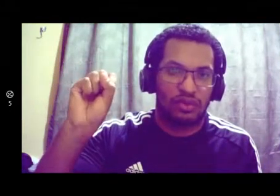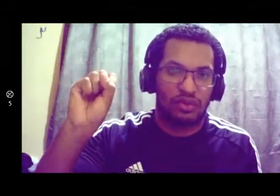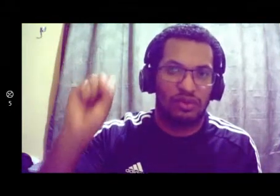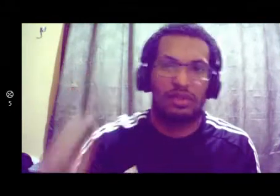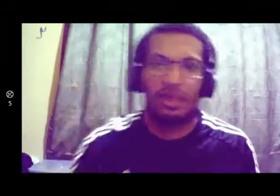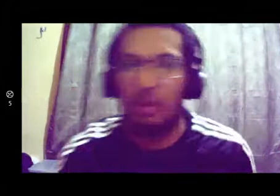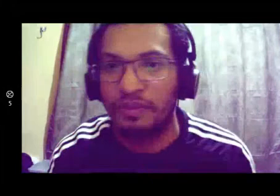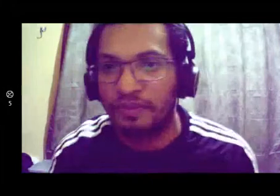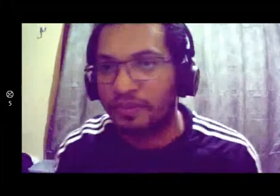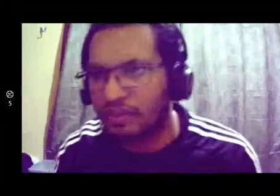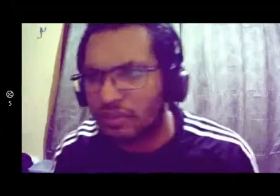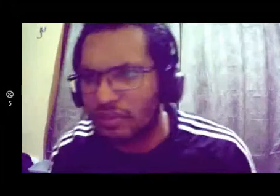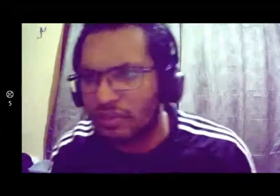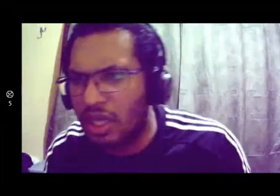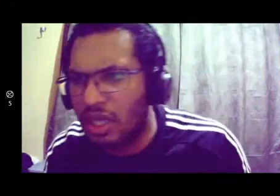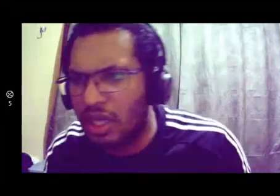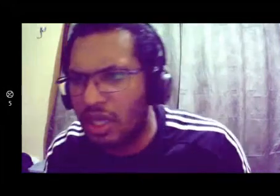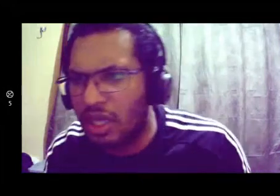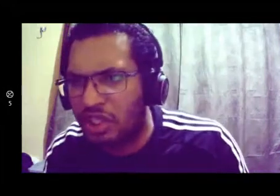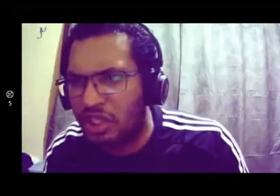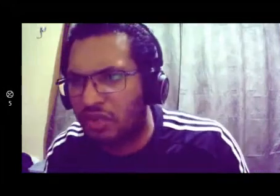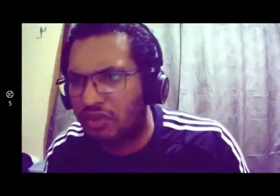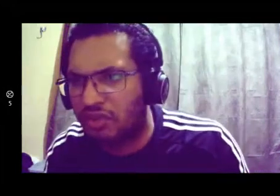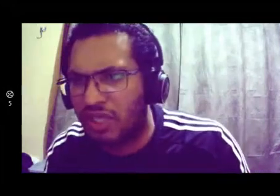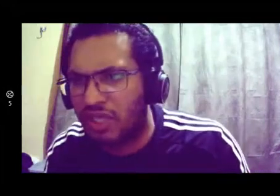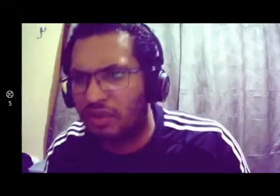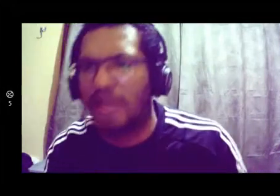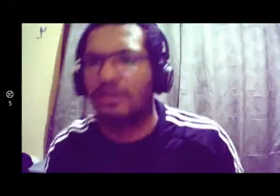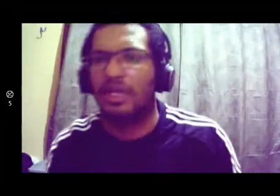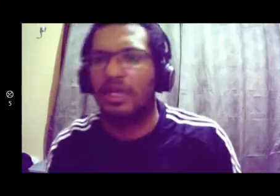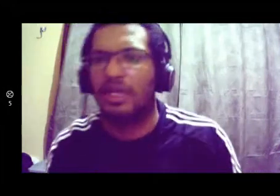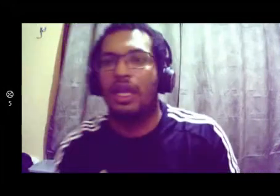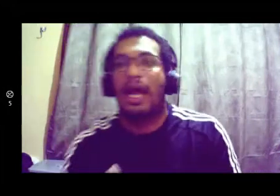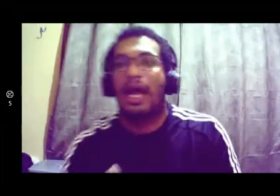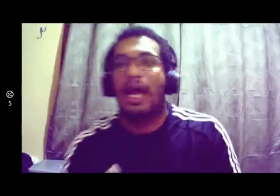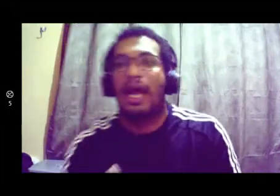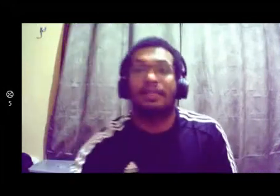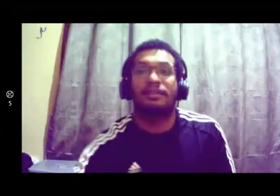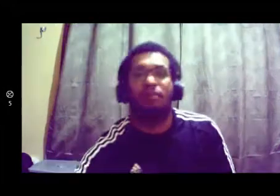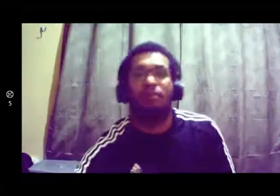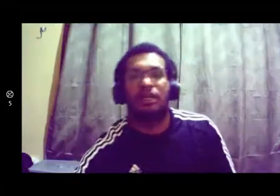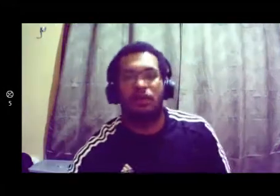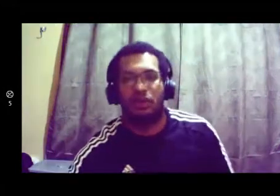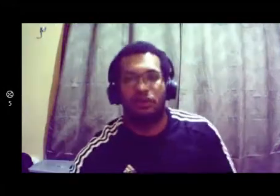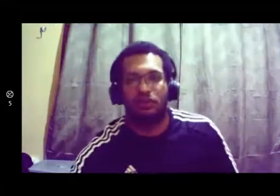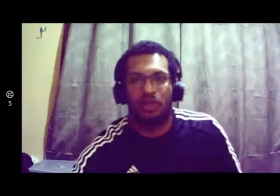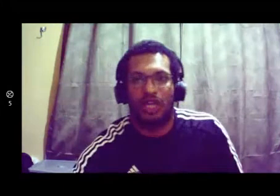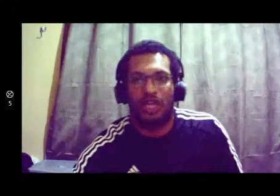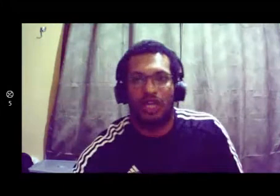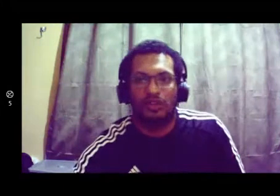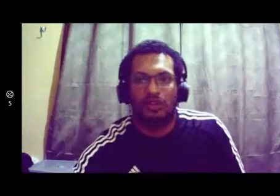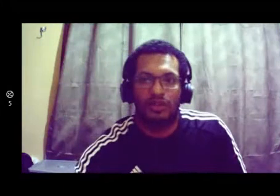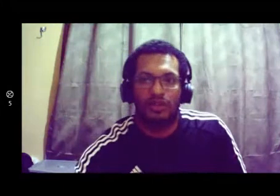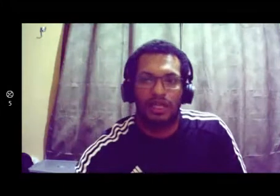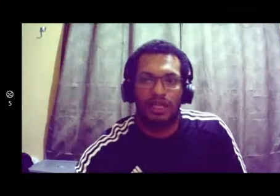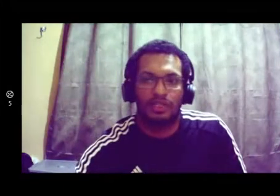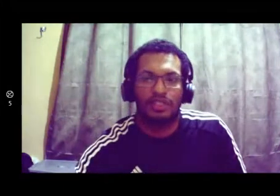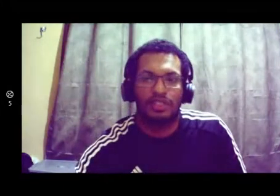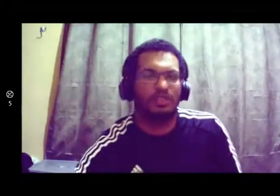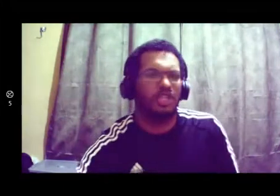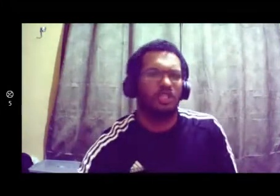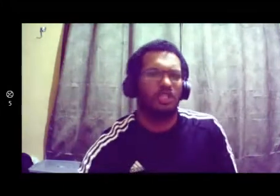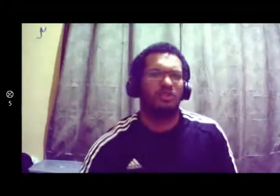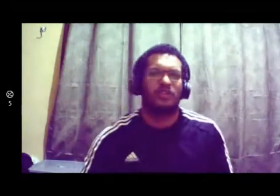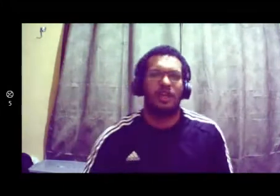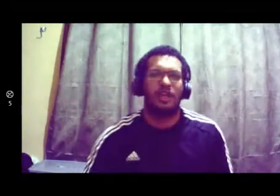Segundos, tá bom? Eu acho que eu não deixei segundos aqui no caso, né? Aqui, semana também, eu não cheguei a mostrar isso de 2